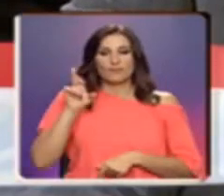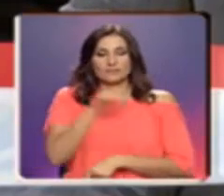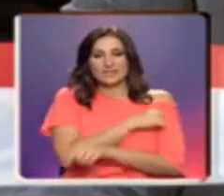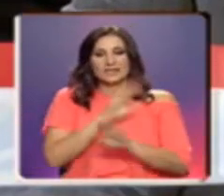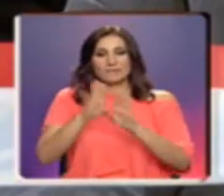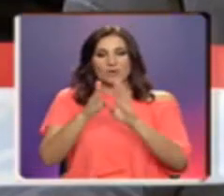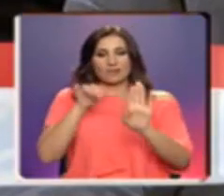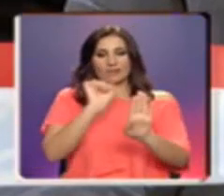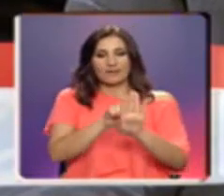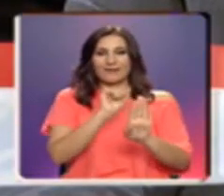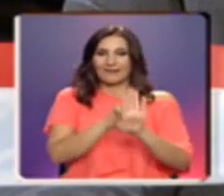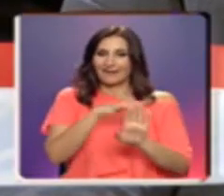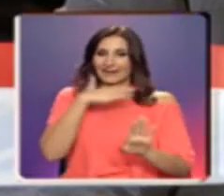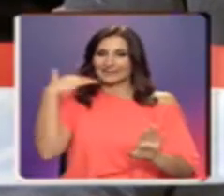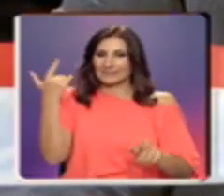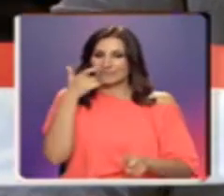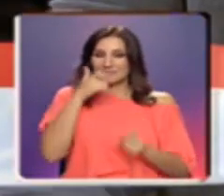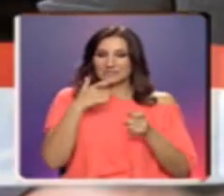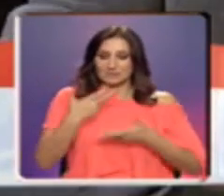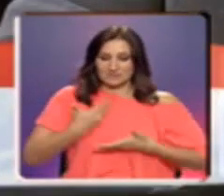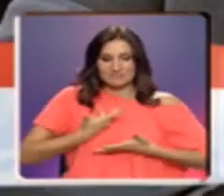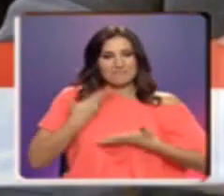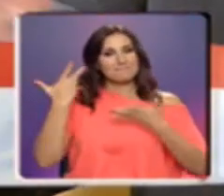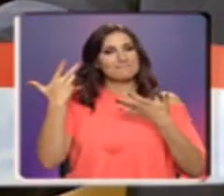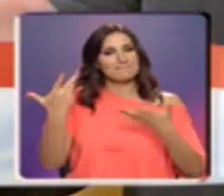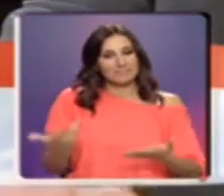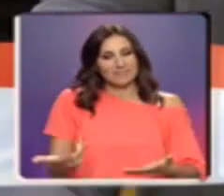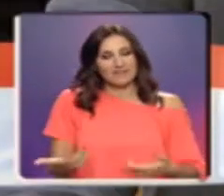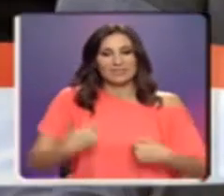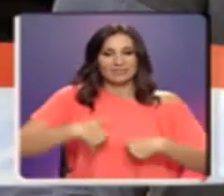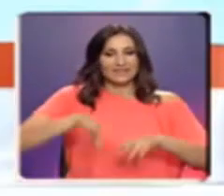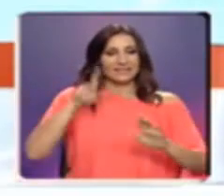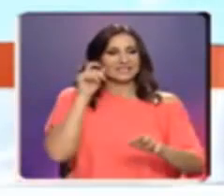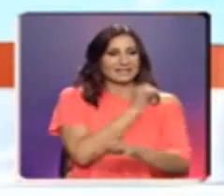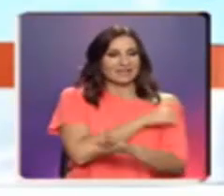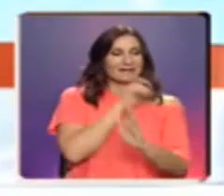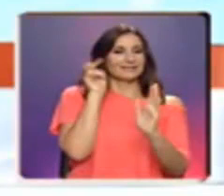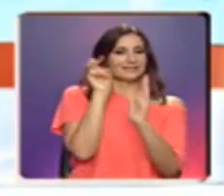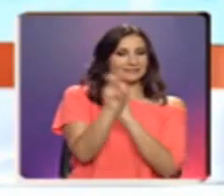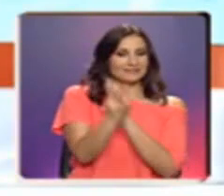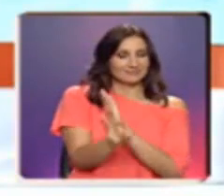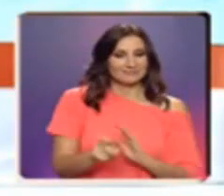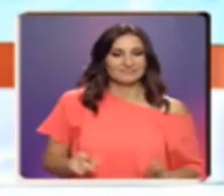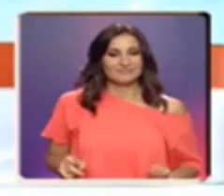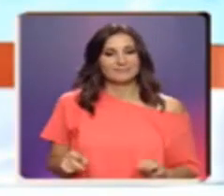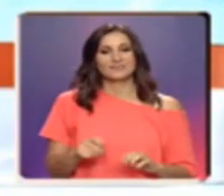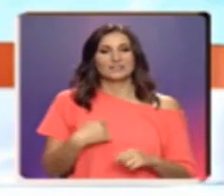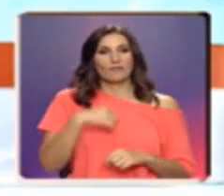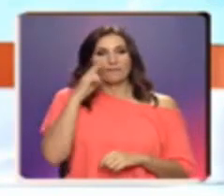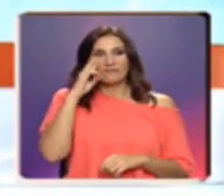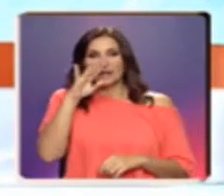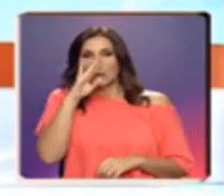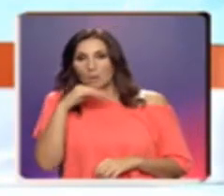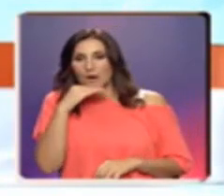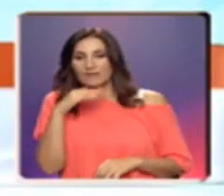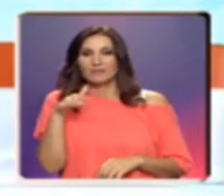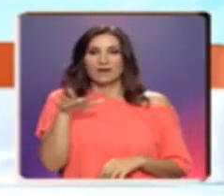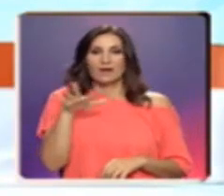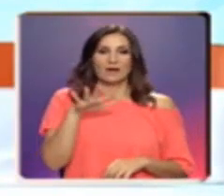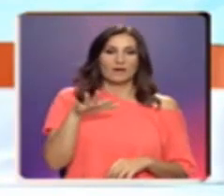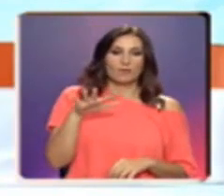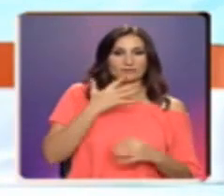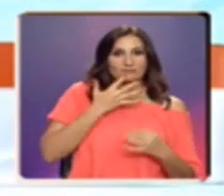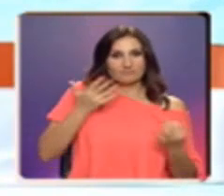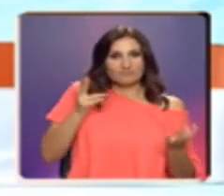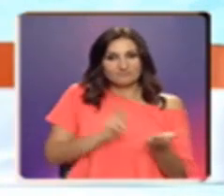à porta, foi muito engraçado porque as pessoas receberam-nos, deixaram-nos entrar dentro de casa e fui ver o quarto onde